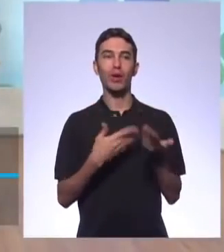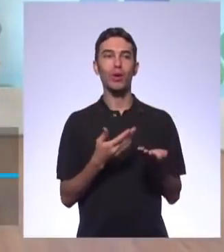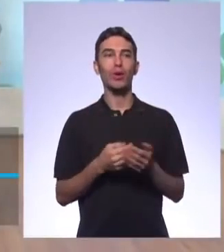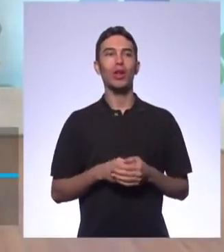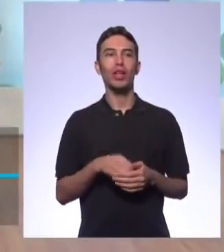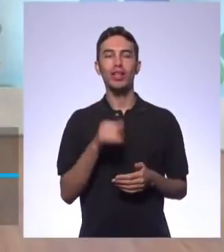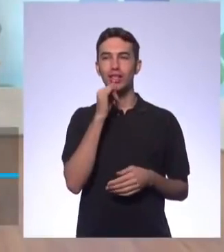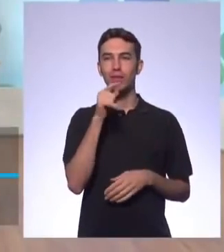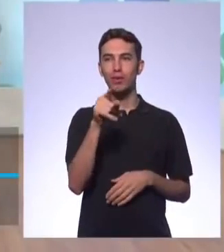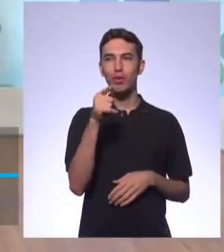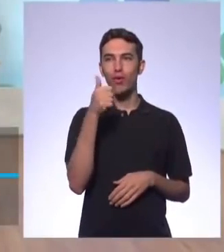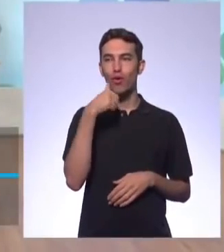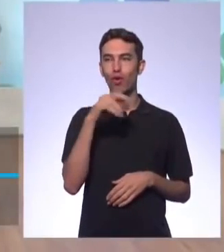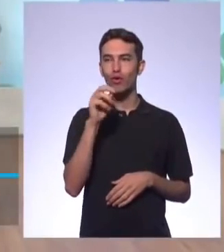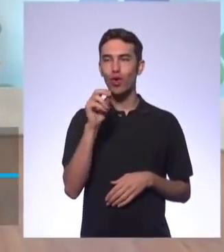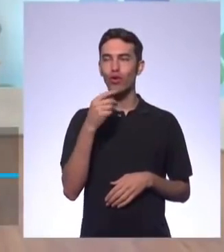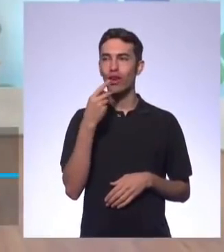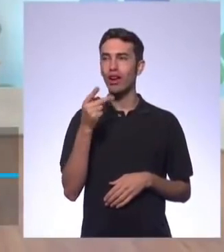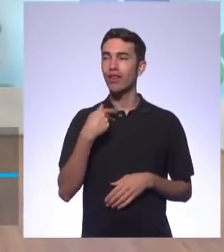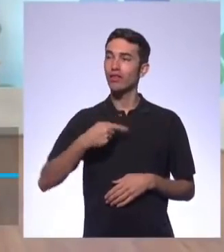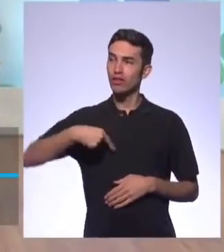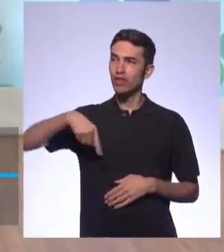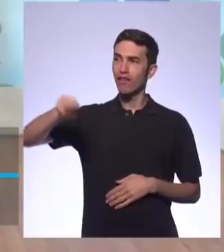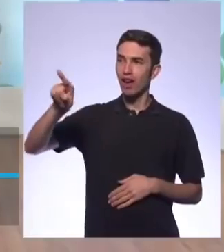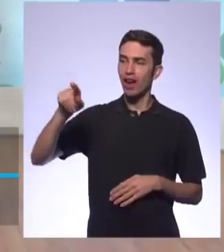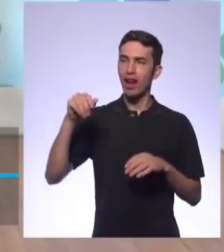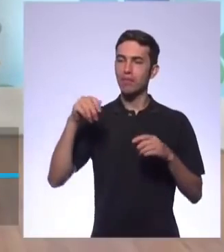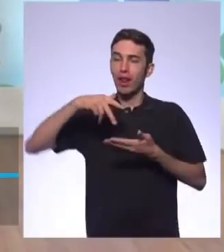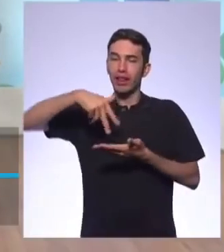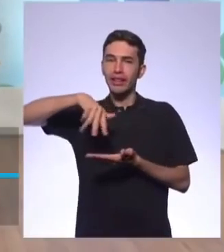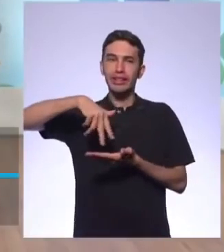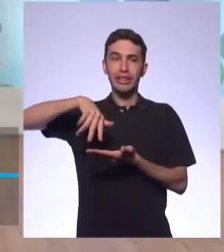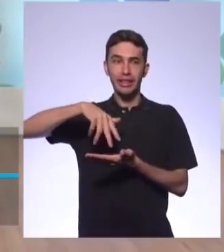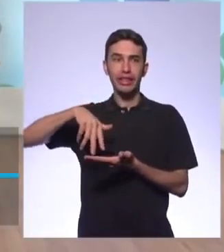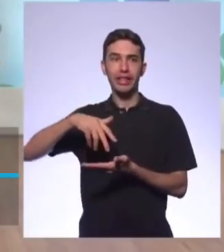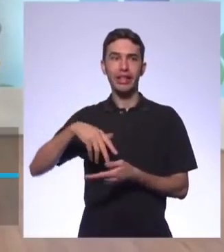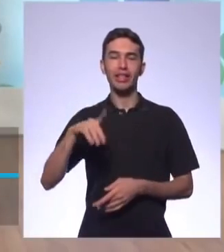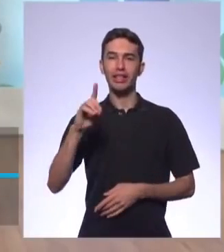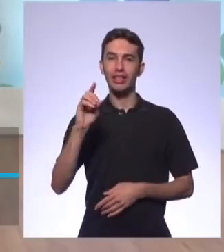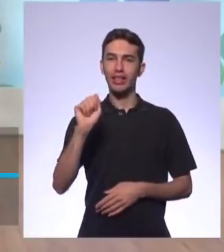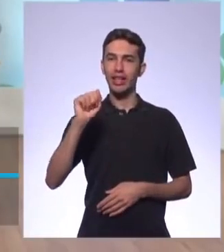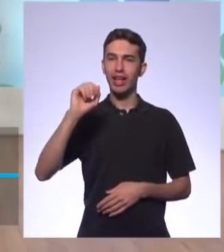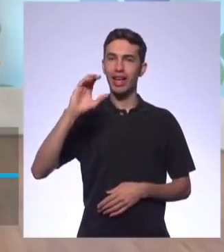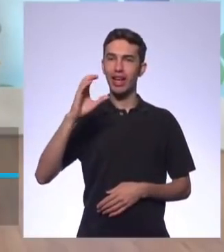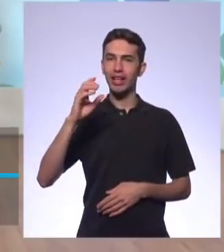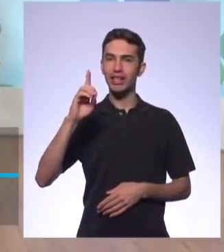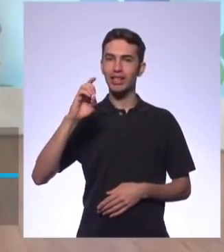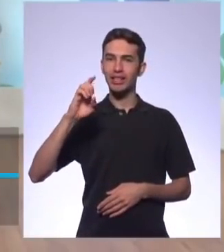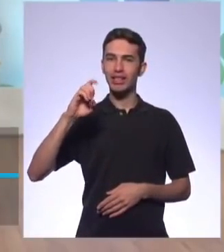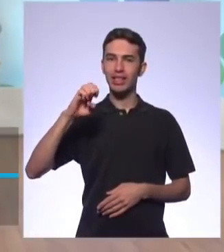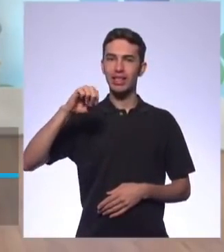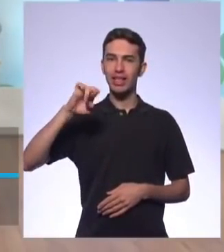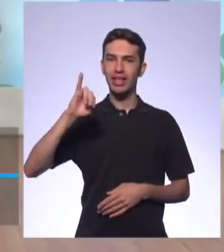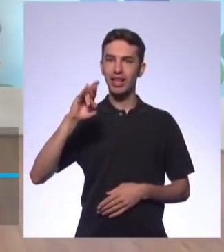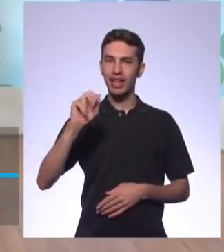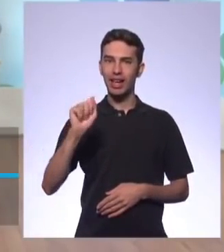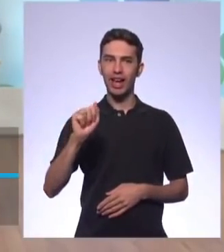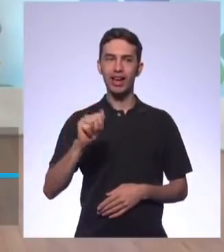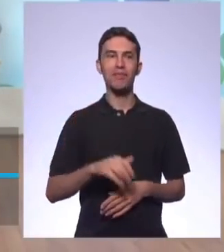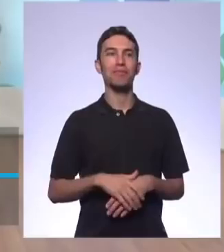danceteria? Então, O meu pai até hoje fala isso. Ah, vou pra balada. Você vai pra